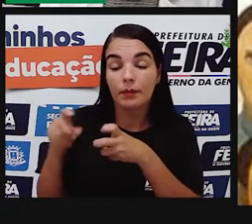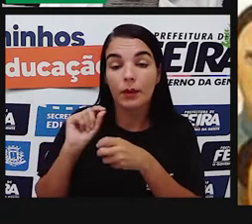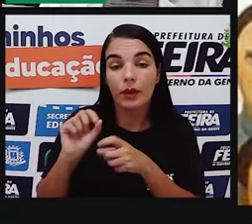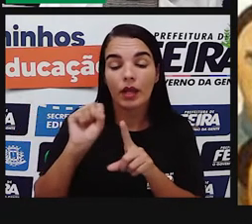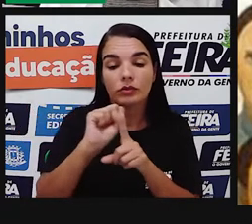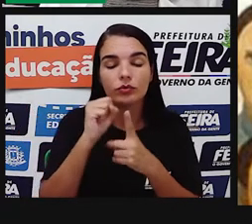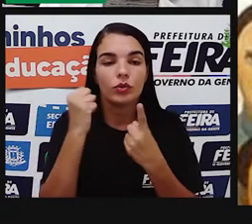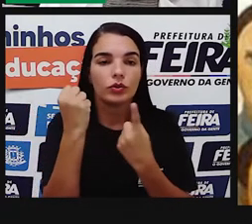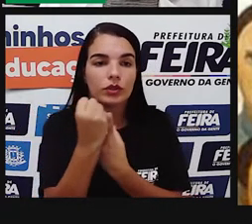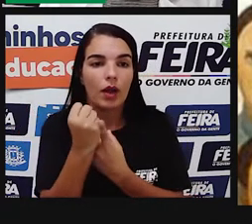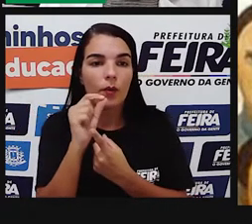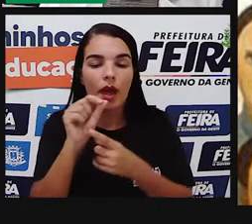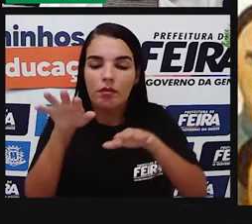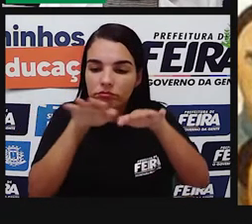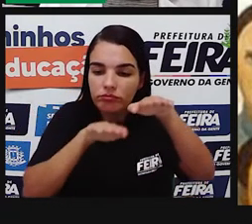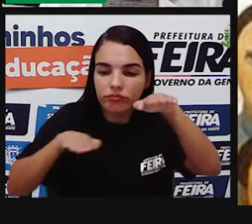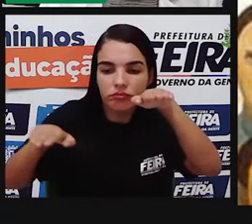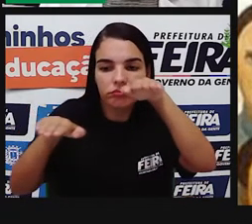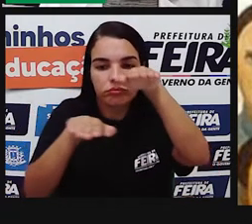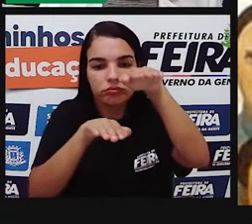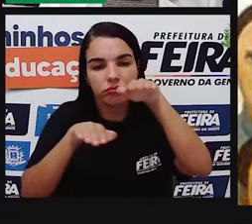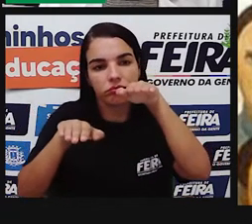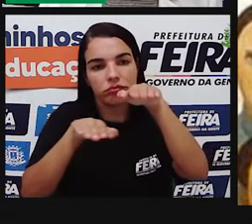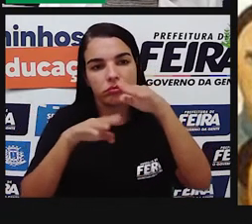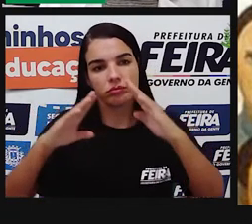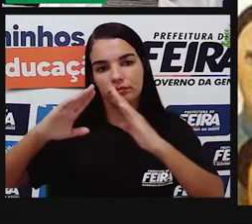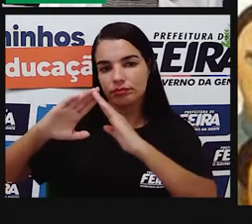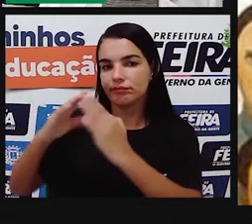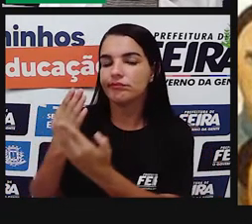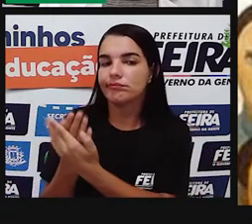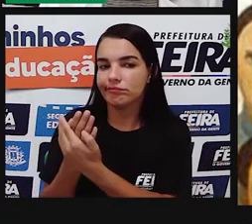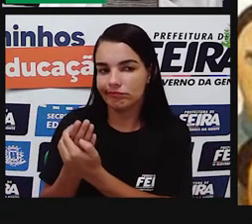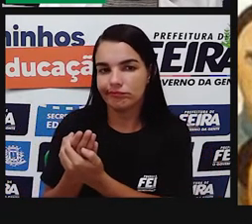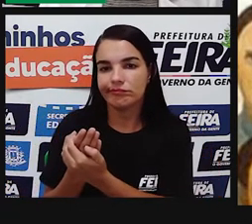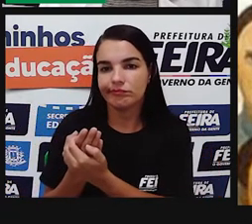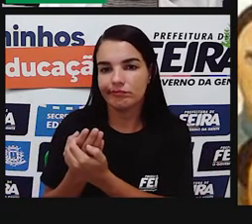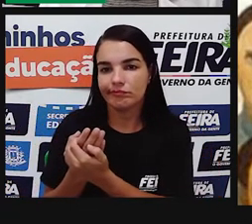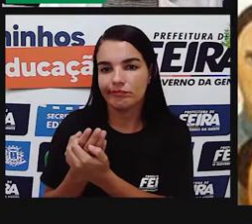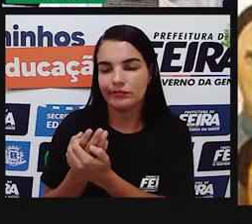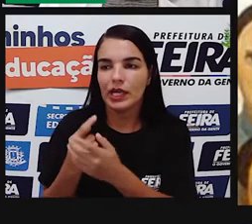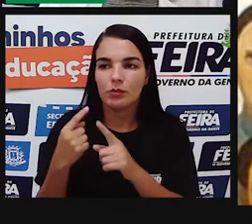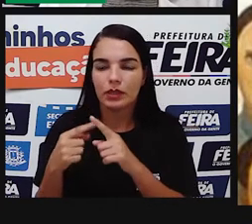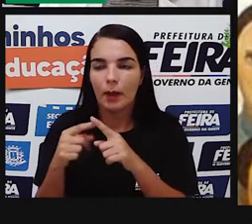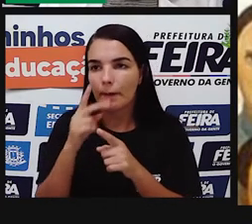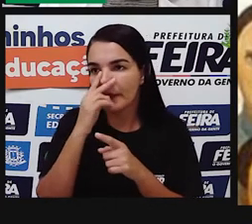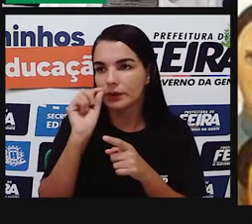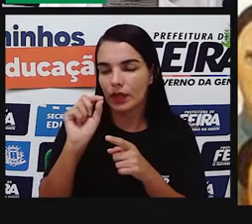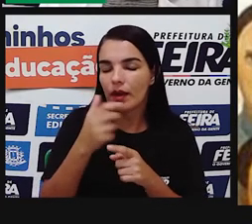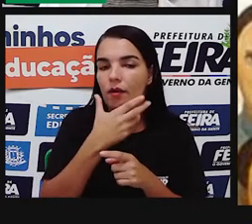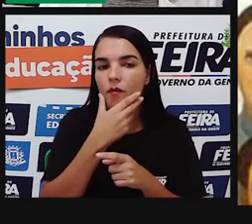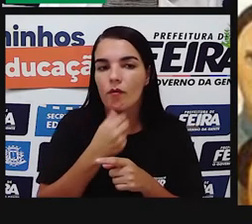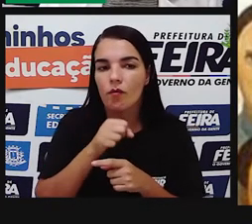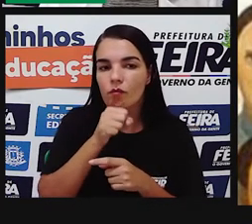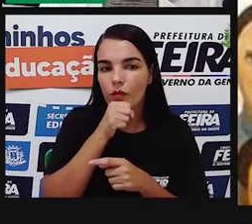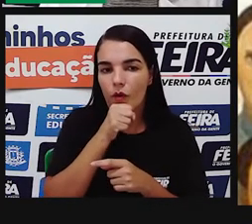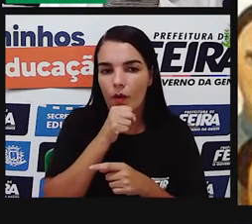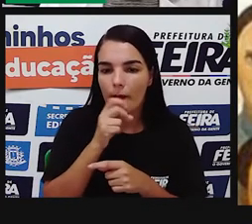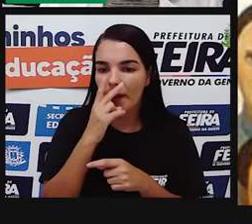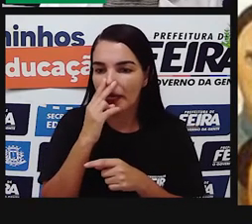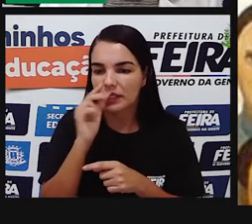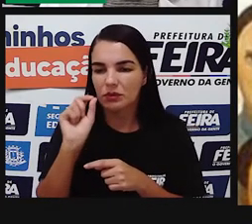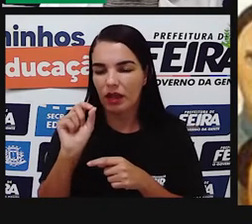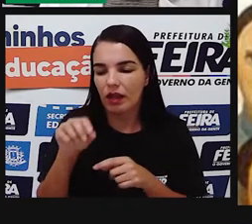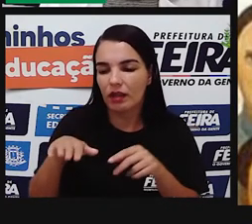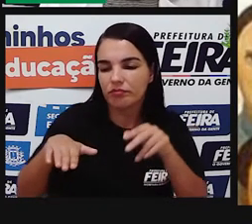escolaridade. Provavelmente, o avô tem um nível de escolaridade baixo, porque a forma